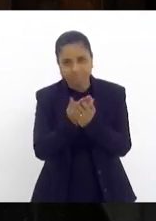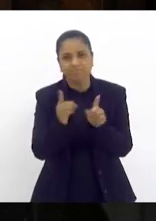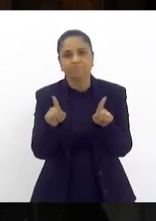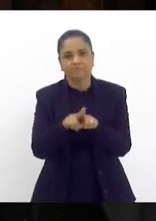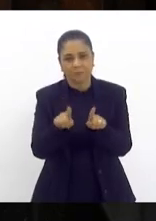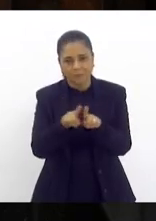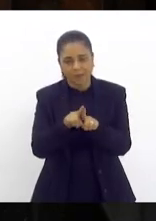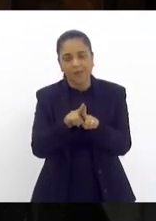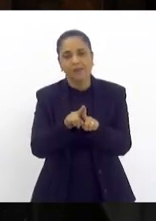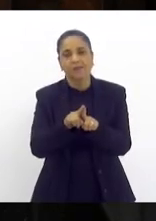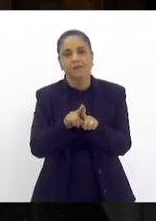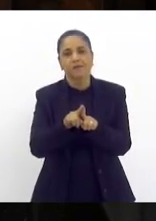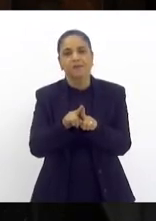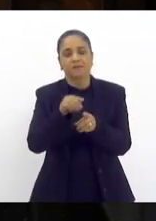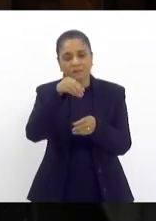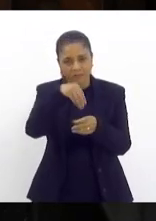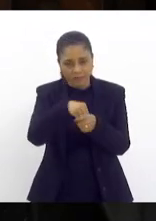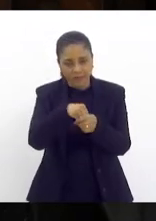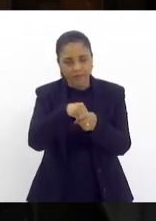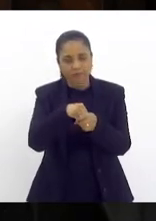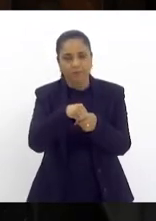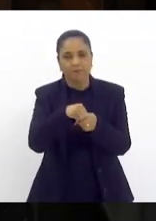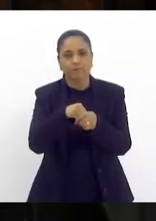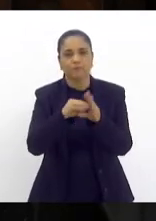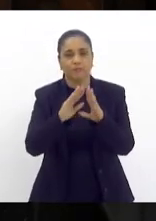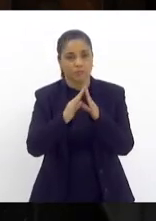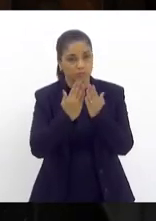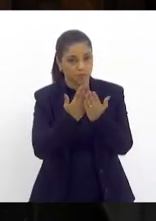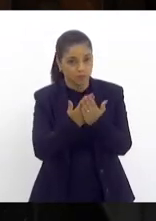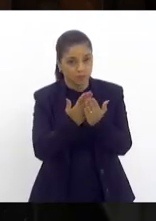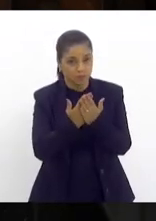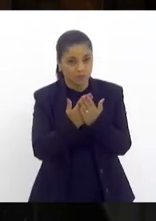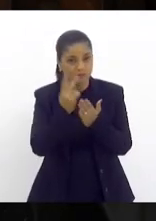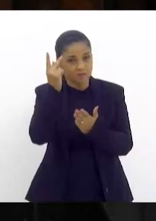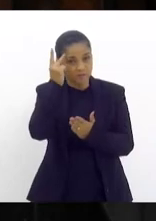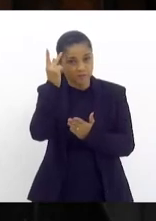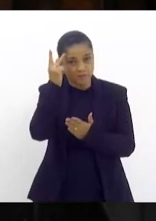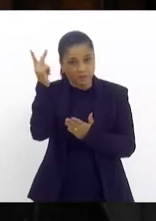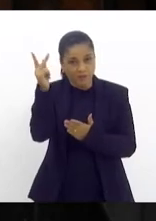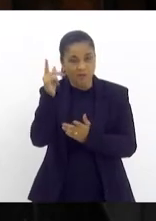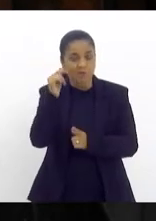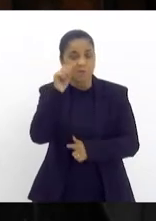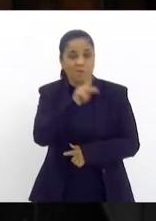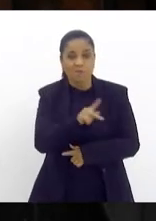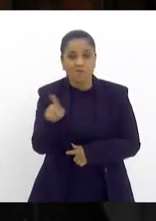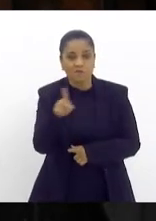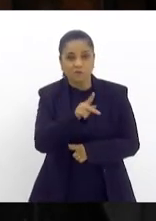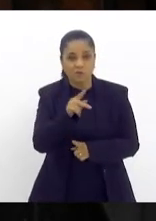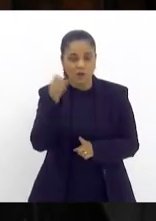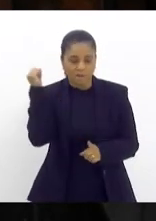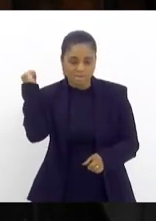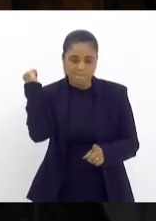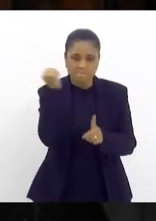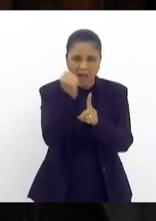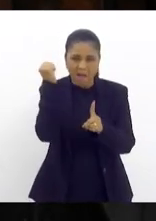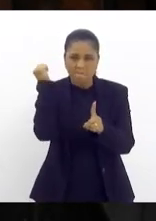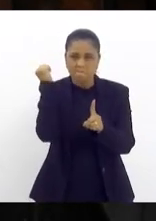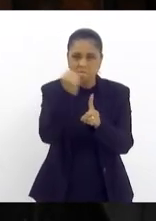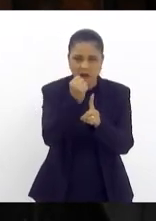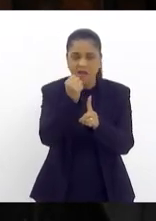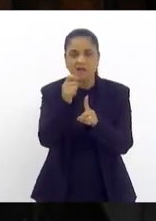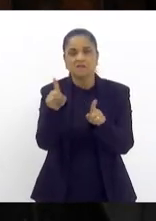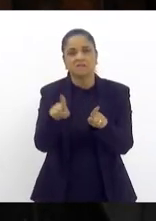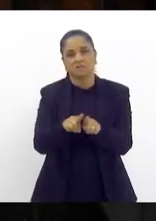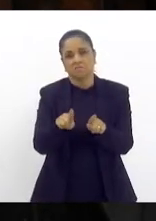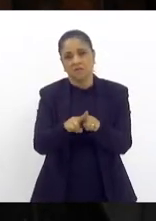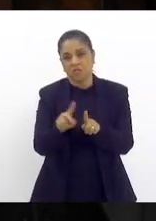de uma professora a facadas, que não teve consequências piores ainda, função da